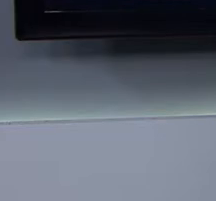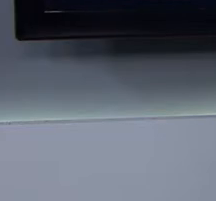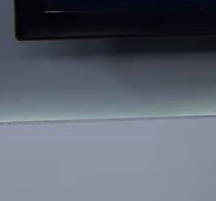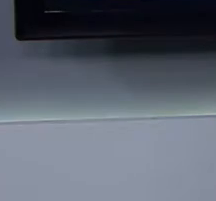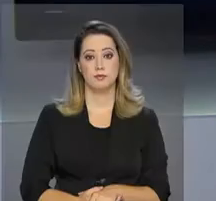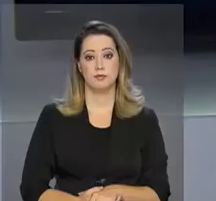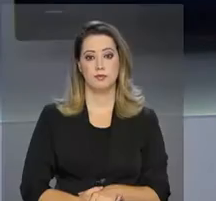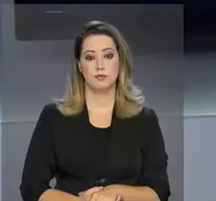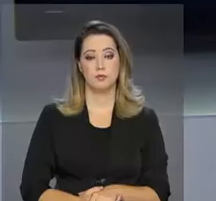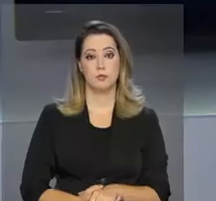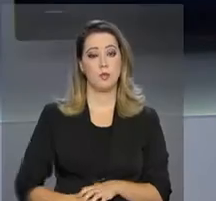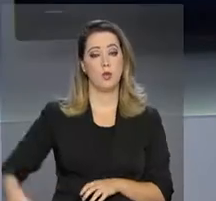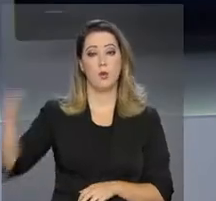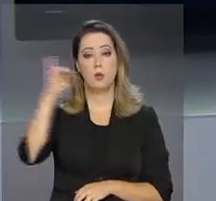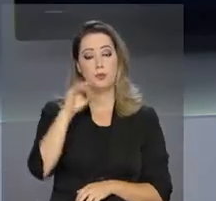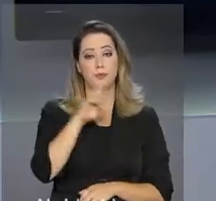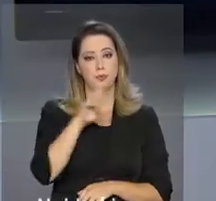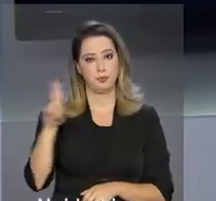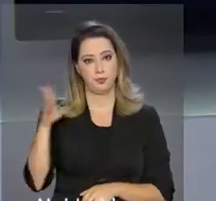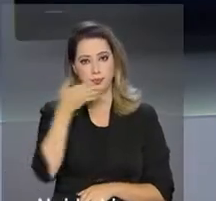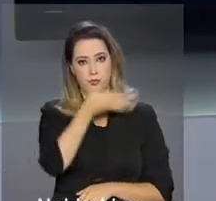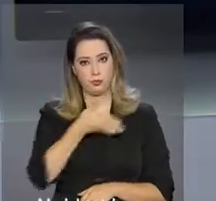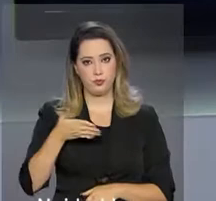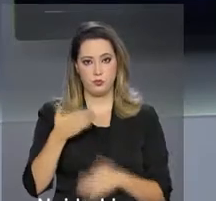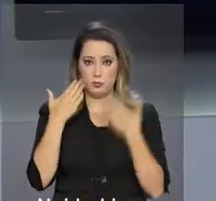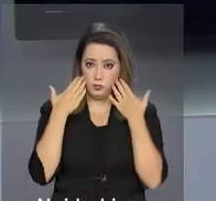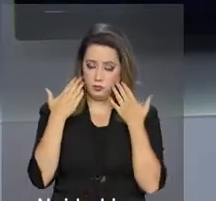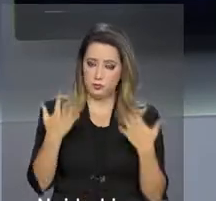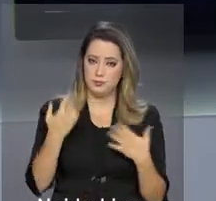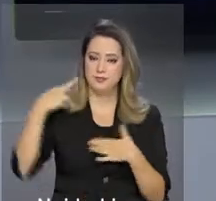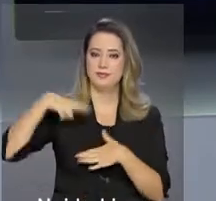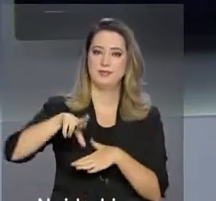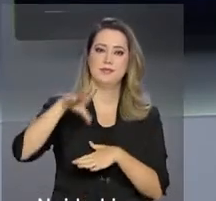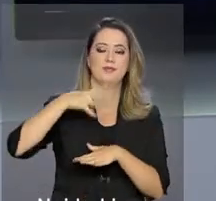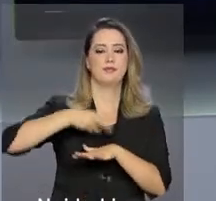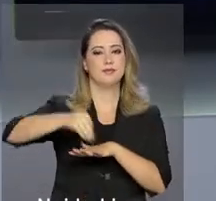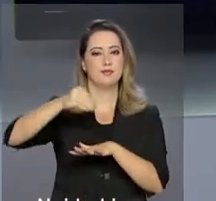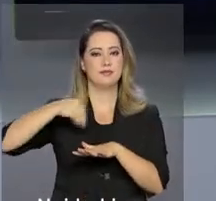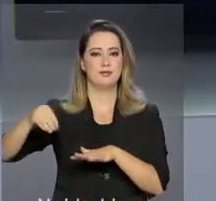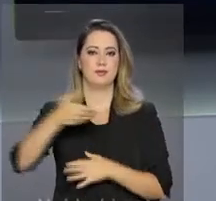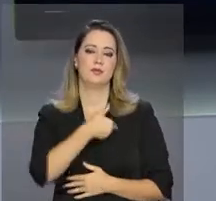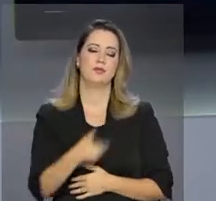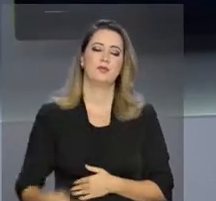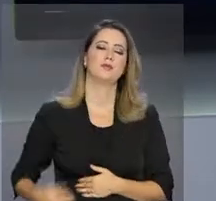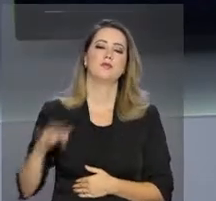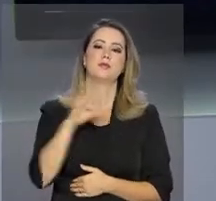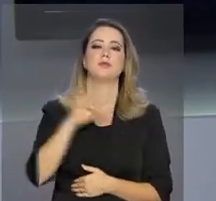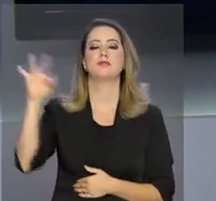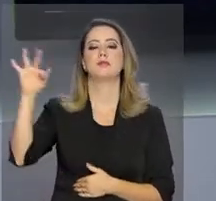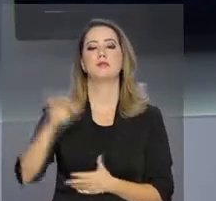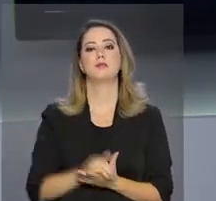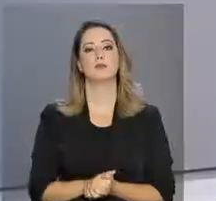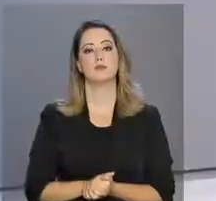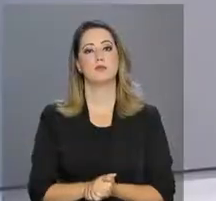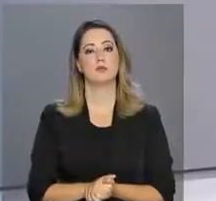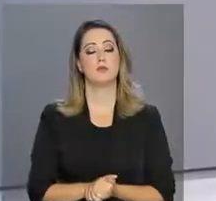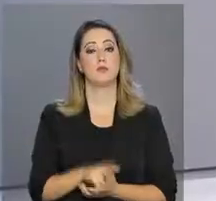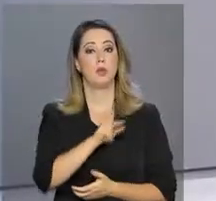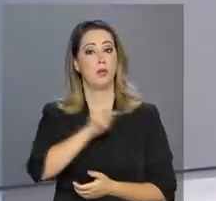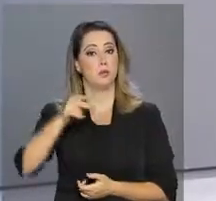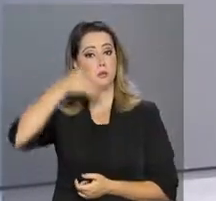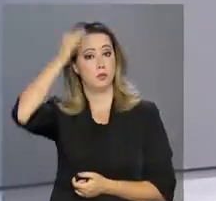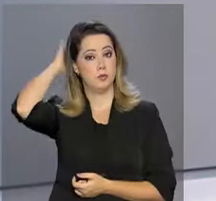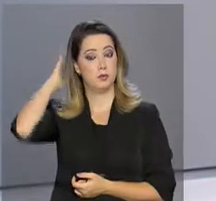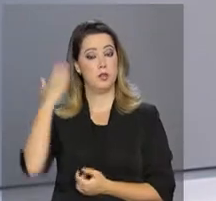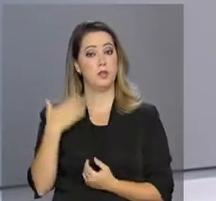olá eu sou carolina becker e começa agora mais uma edição do repórter nbr com as notícias do governo federal o presidente